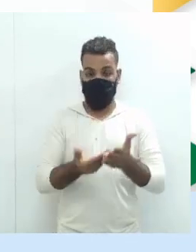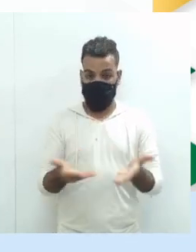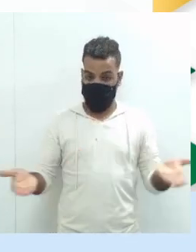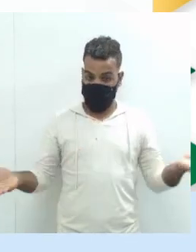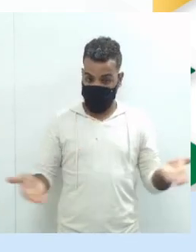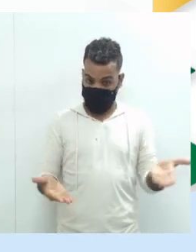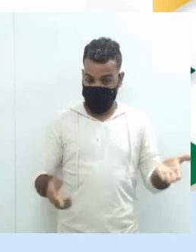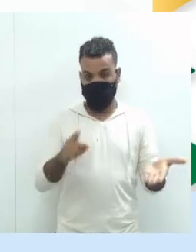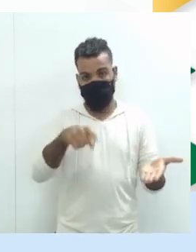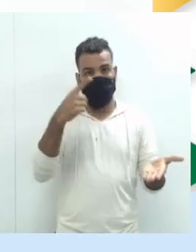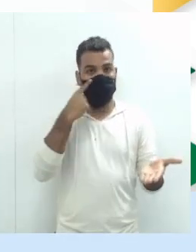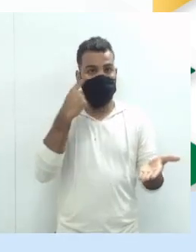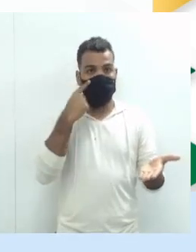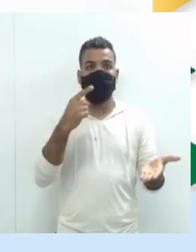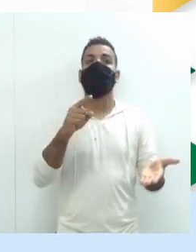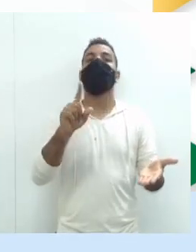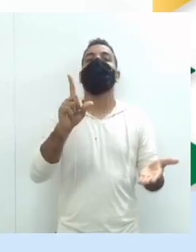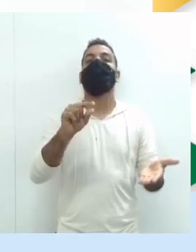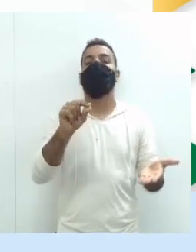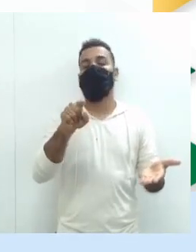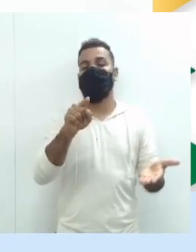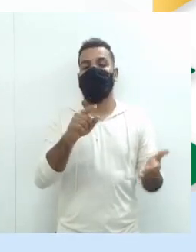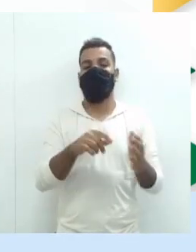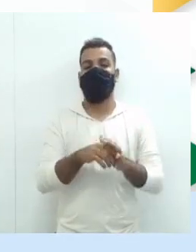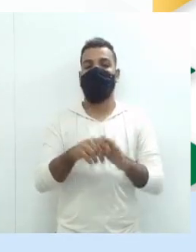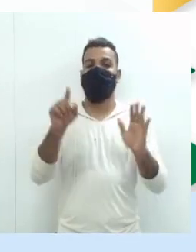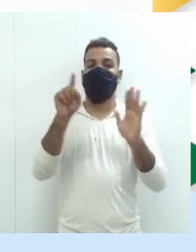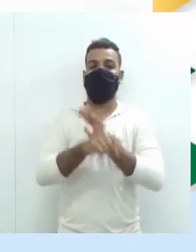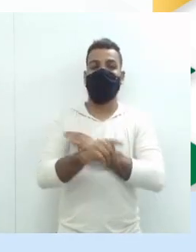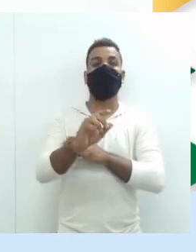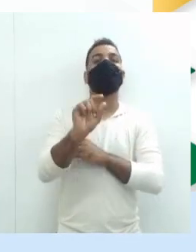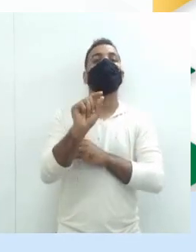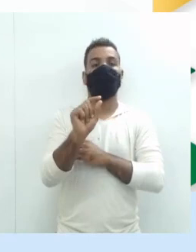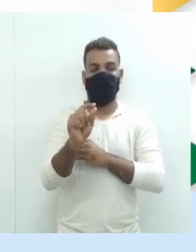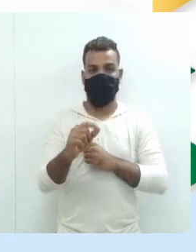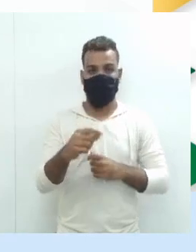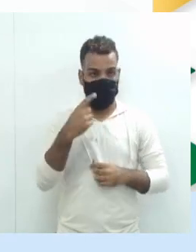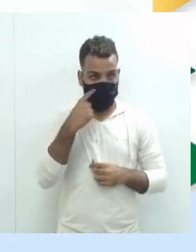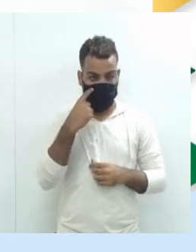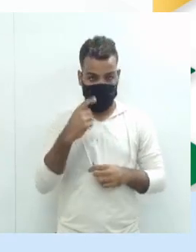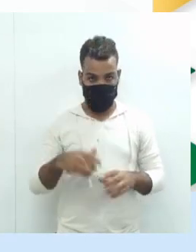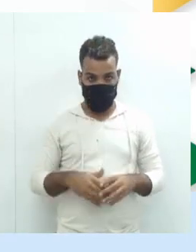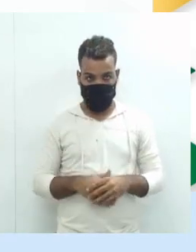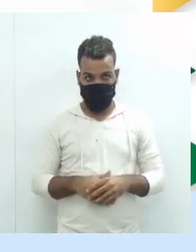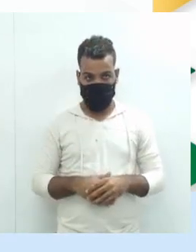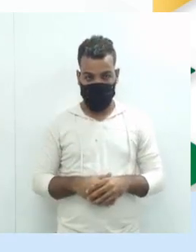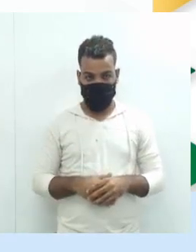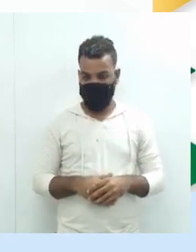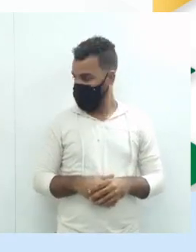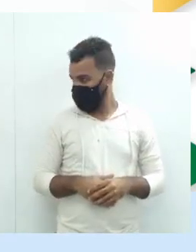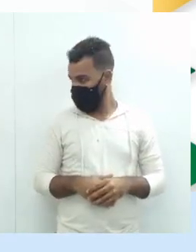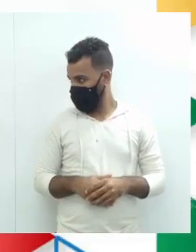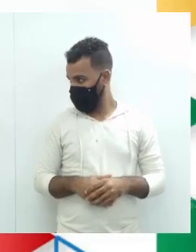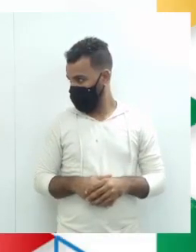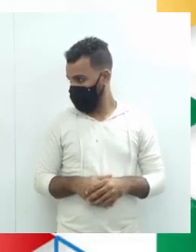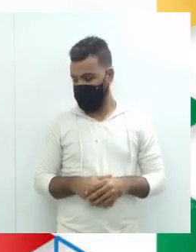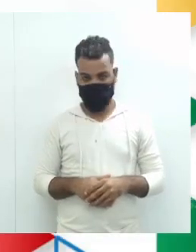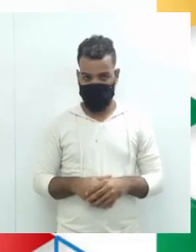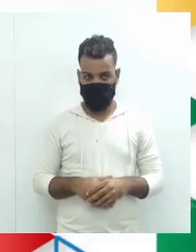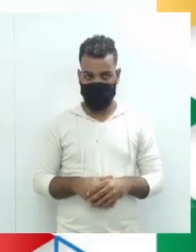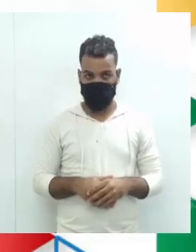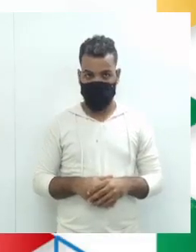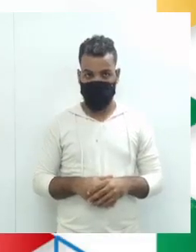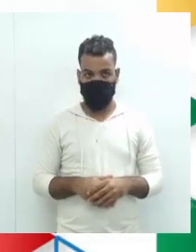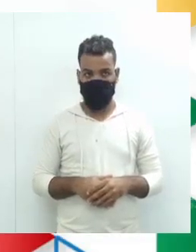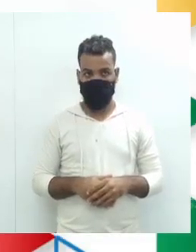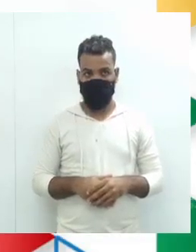hoje, vamos dar uma olhada nesse seguinte questionamento. Vamos olhar aí na tela. Vocês sabem o que